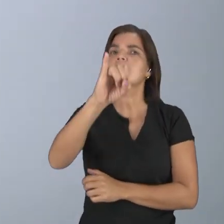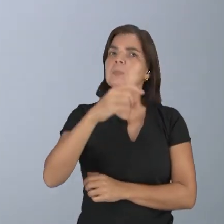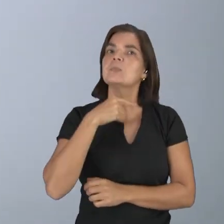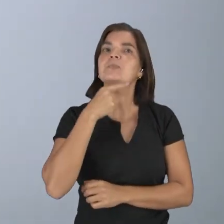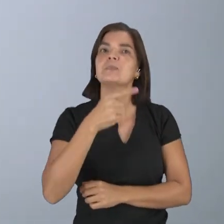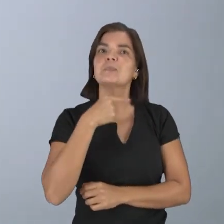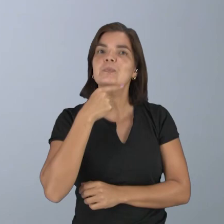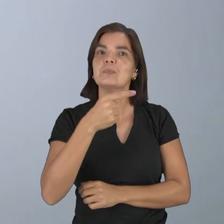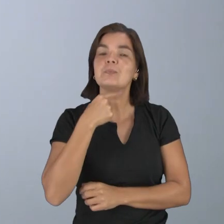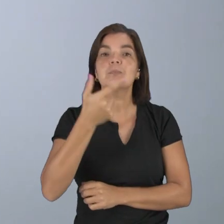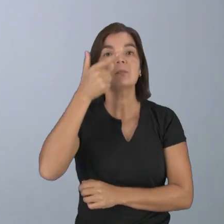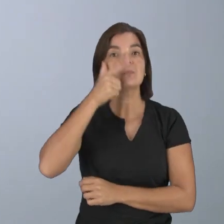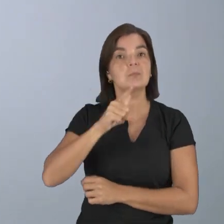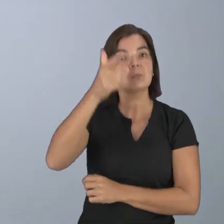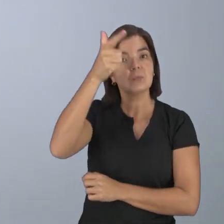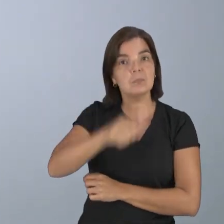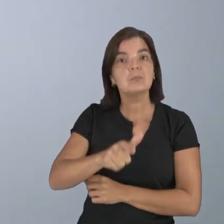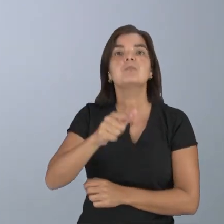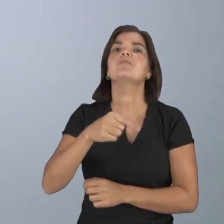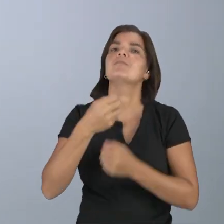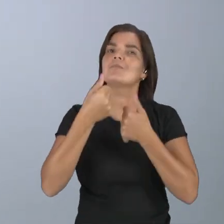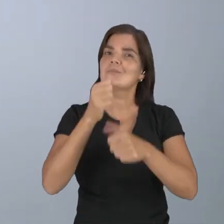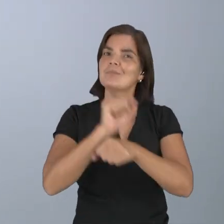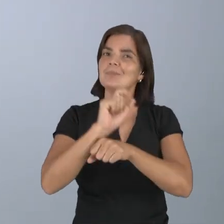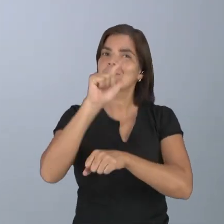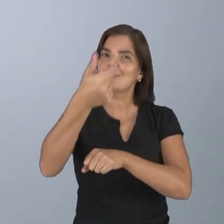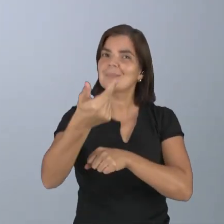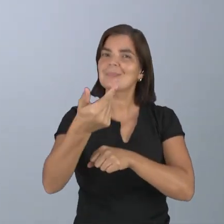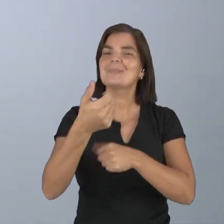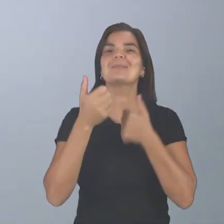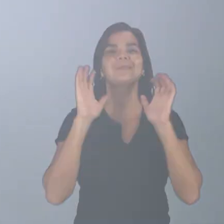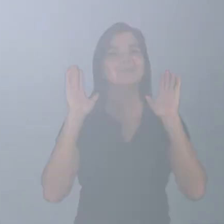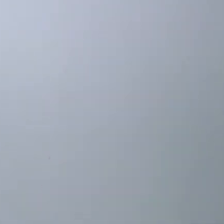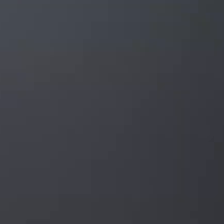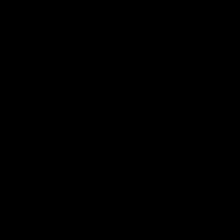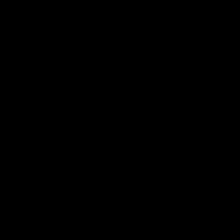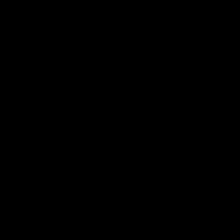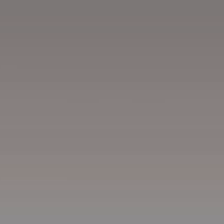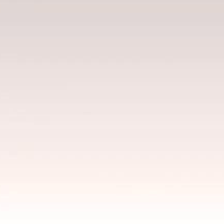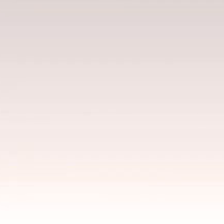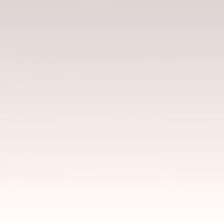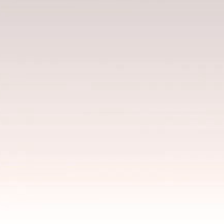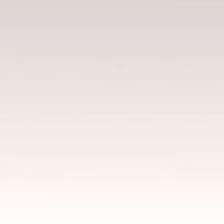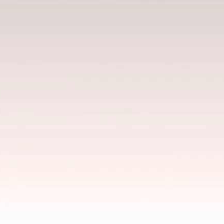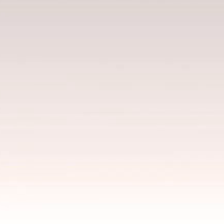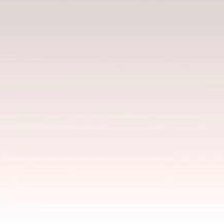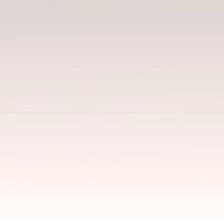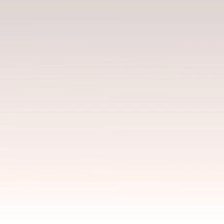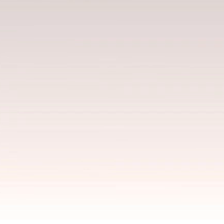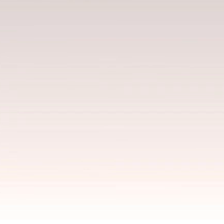se você tiver dúvida reveja bem isso daí eu te espero na próxima aula tá até mais